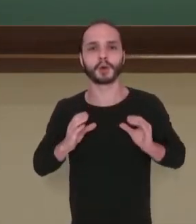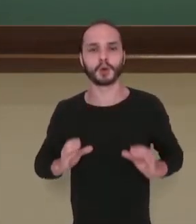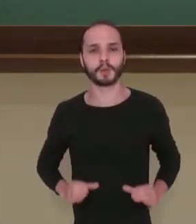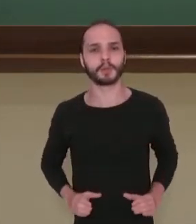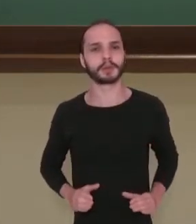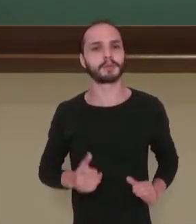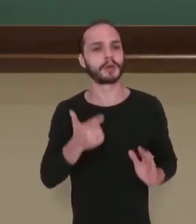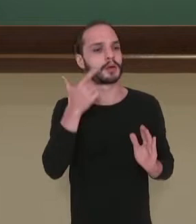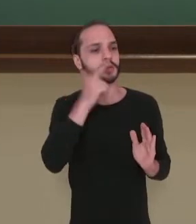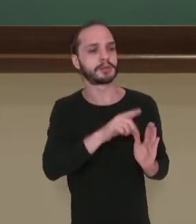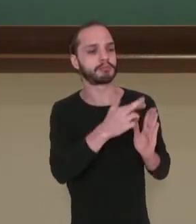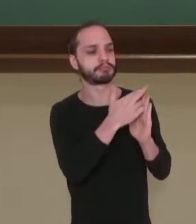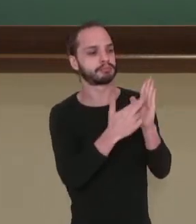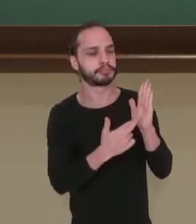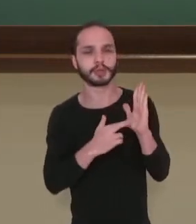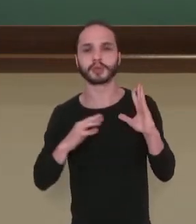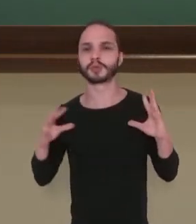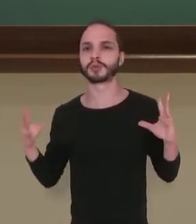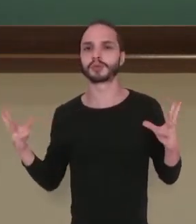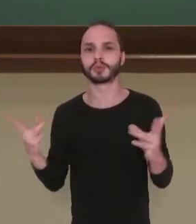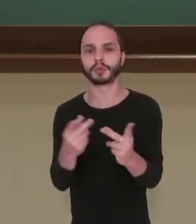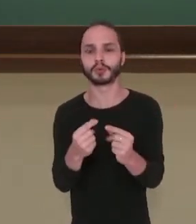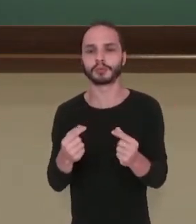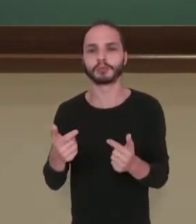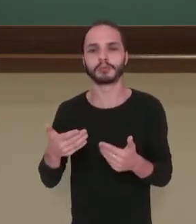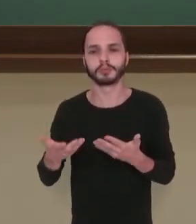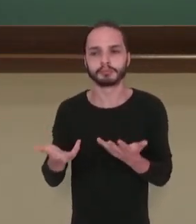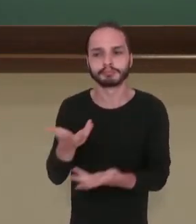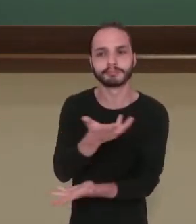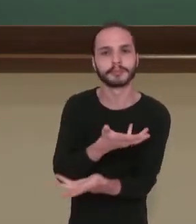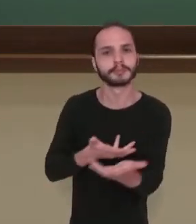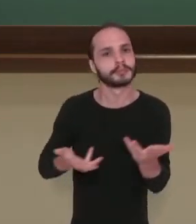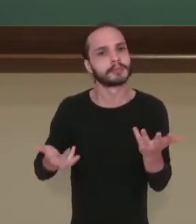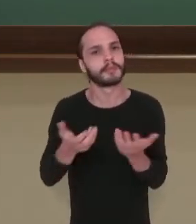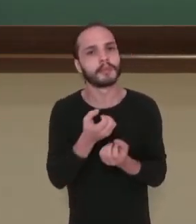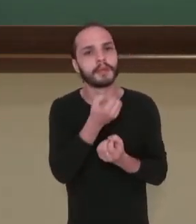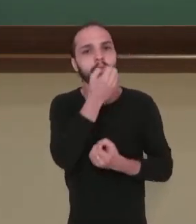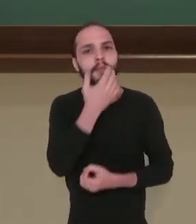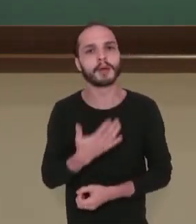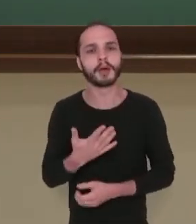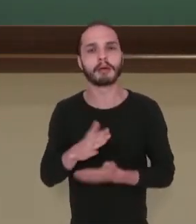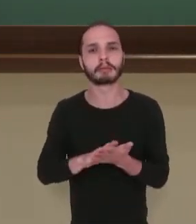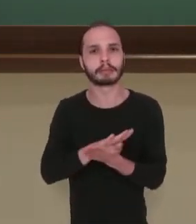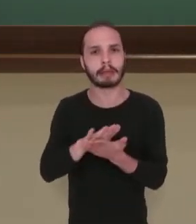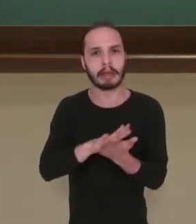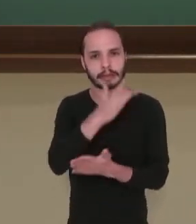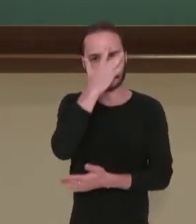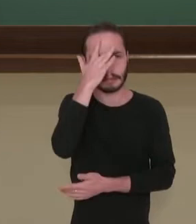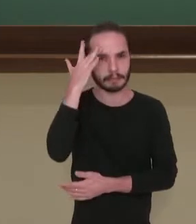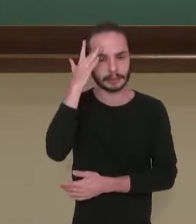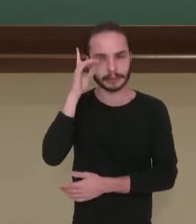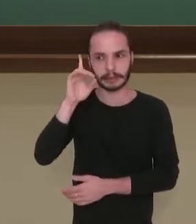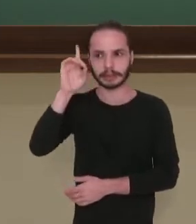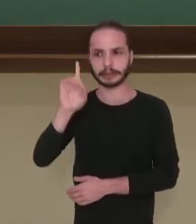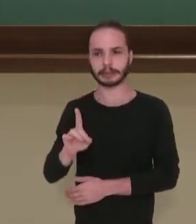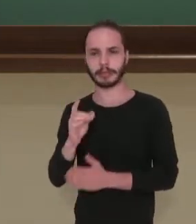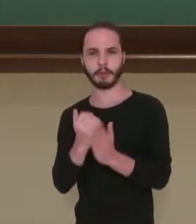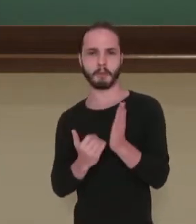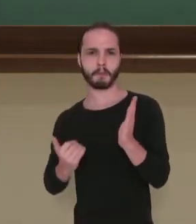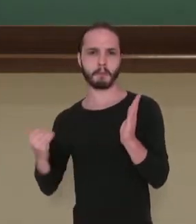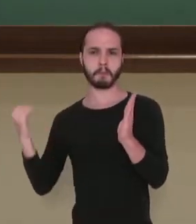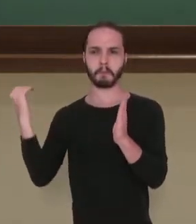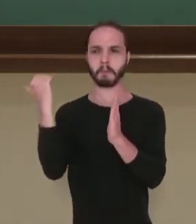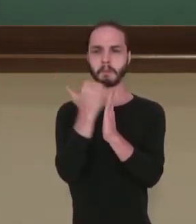agir, justamente procurando que todos ajam em harmonia, que nenhuma pessoa ache que tenha direito a exageros e a oprimir